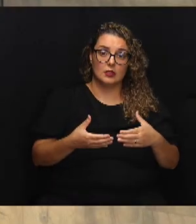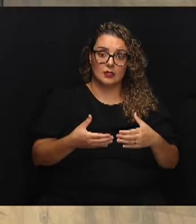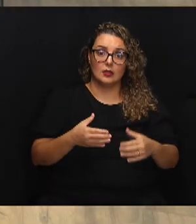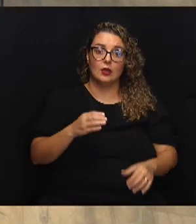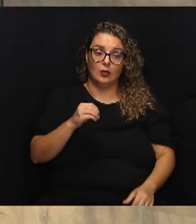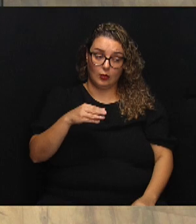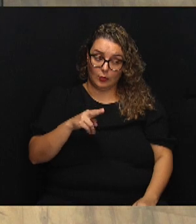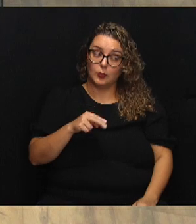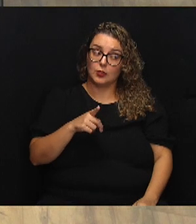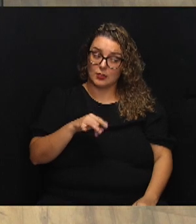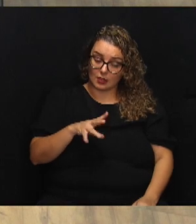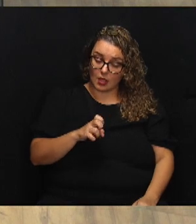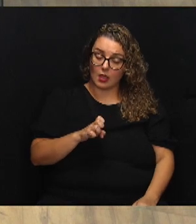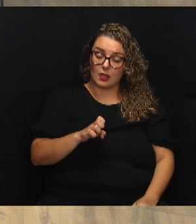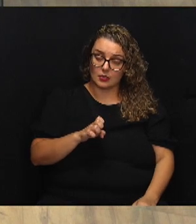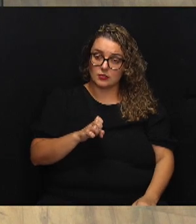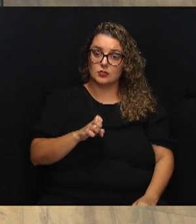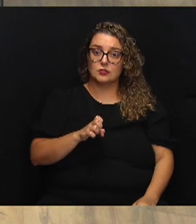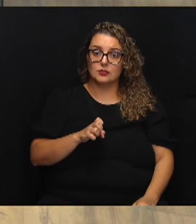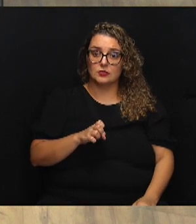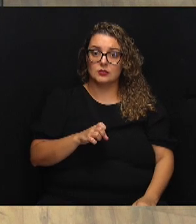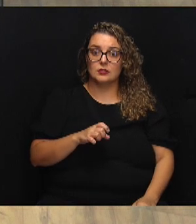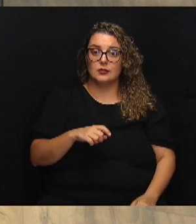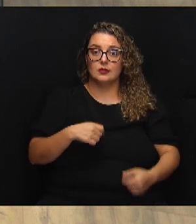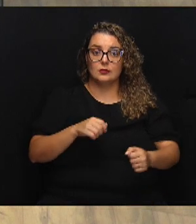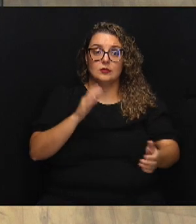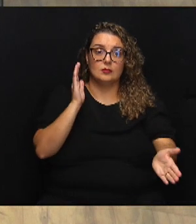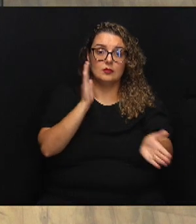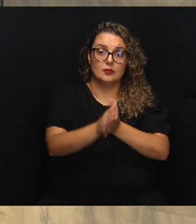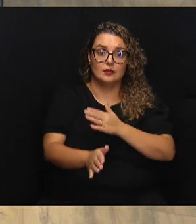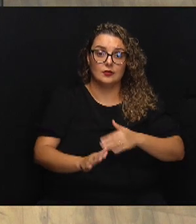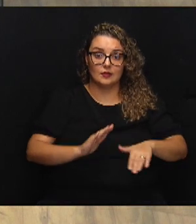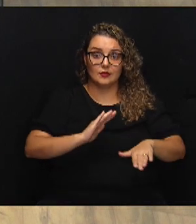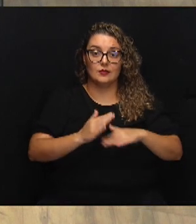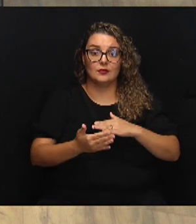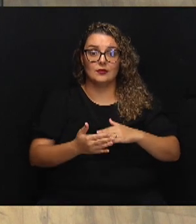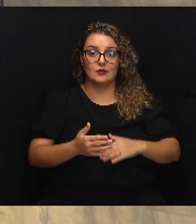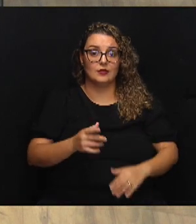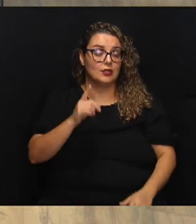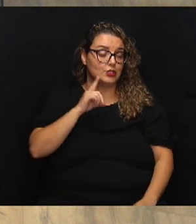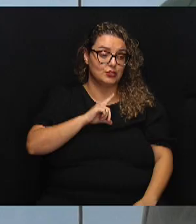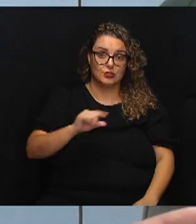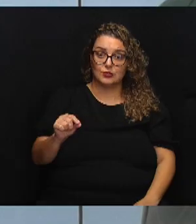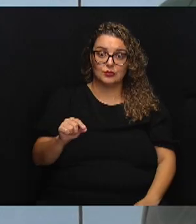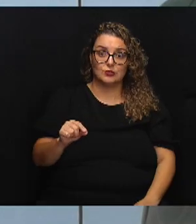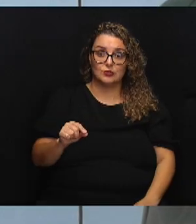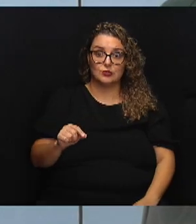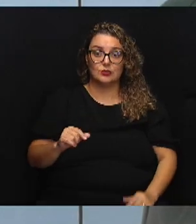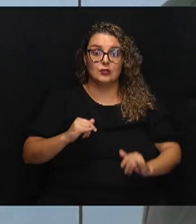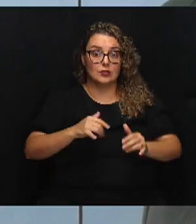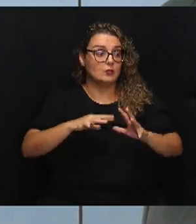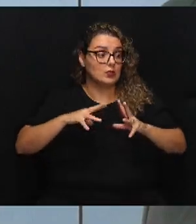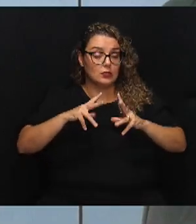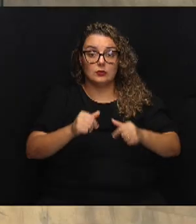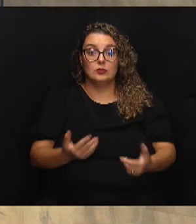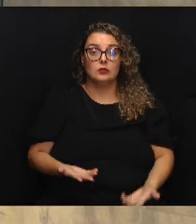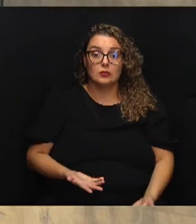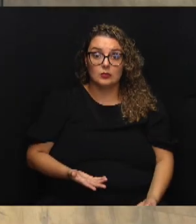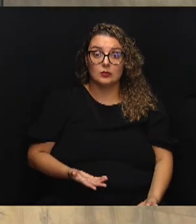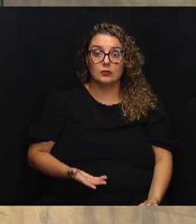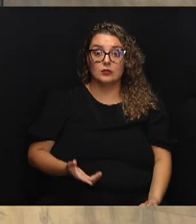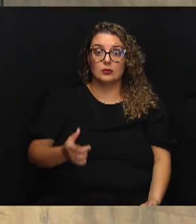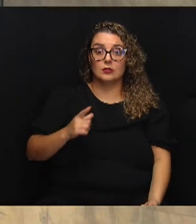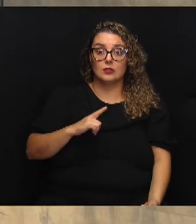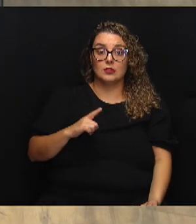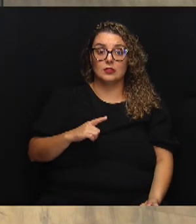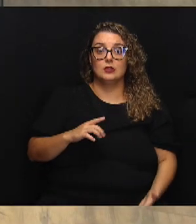mesmo. Aí ele teve que sair correndo do bairro, teve que ir embora, e ele abandonou tudo. Nossa, e ele tinha alugado a casa. Eu